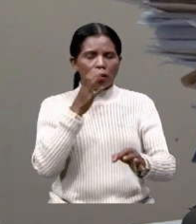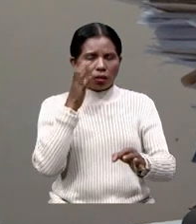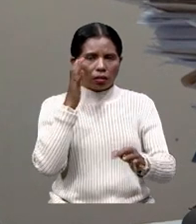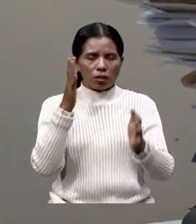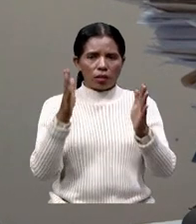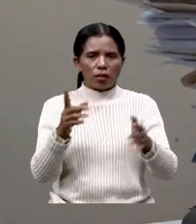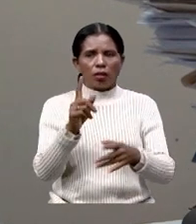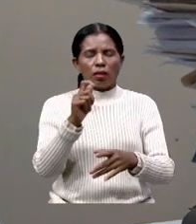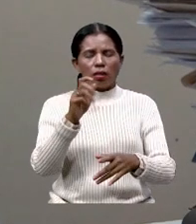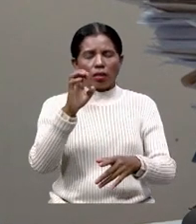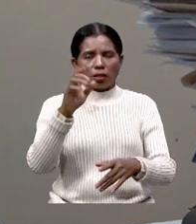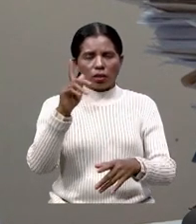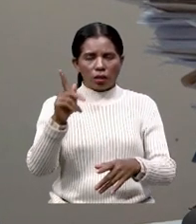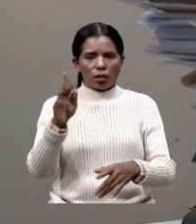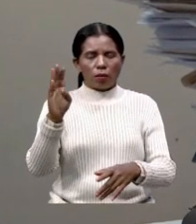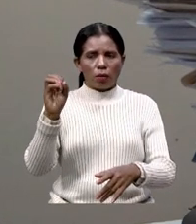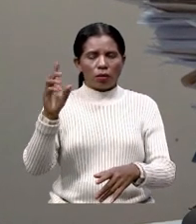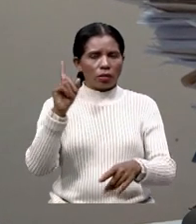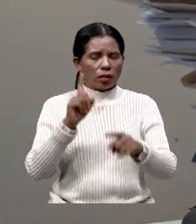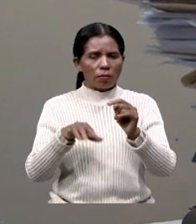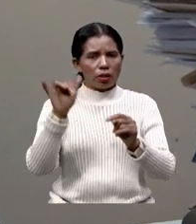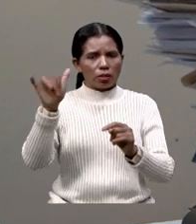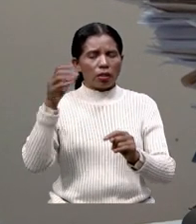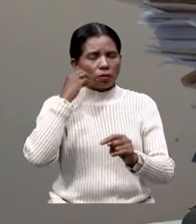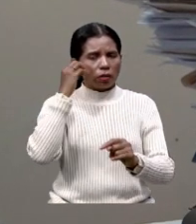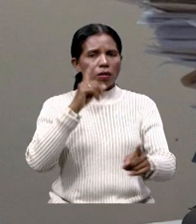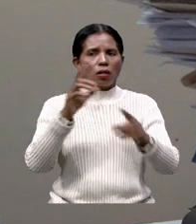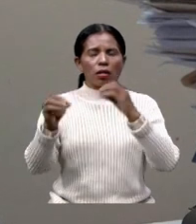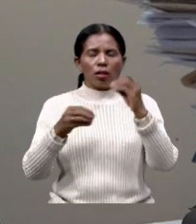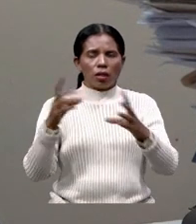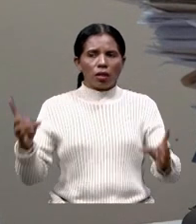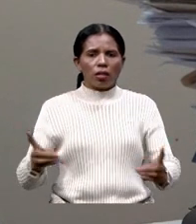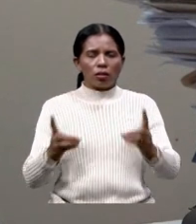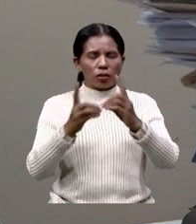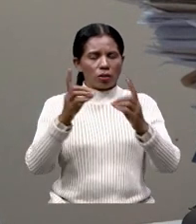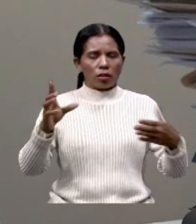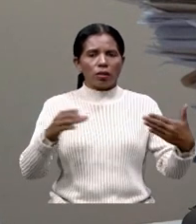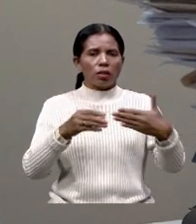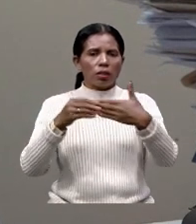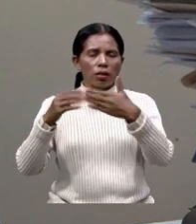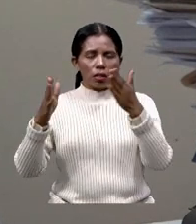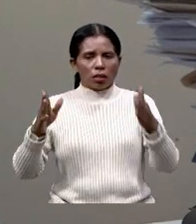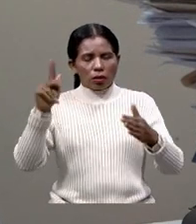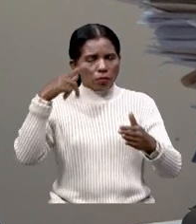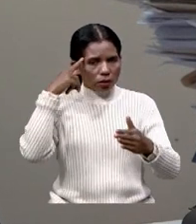tech box sira hieluma la vela hieluma qual é a sua liderança política sira e liu a